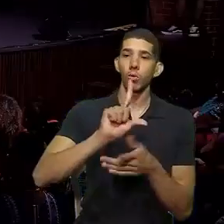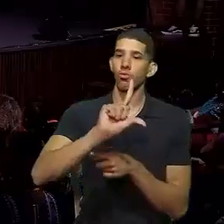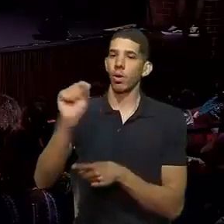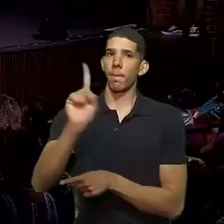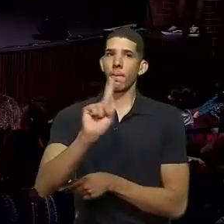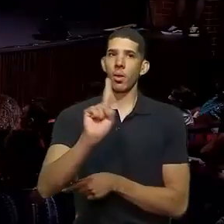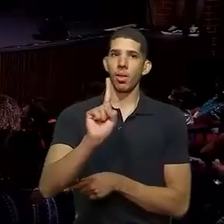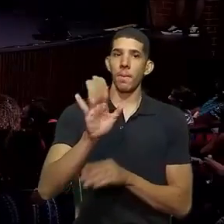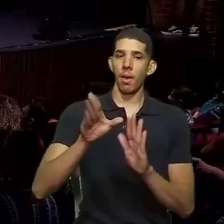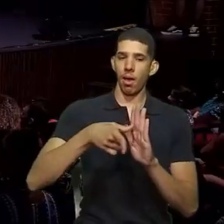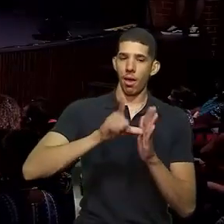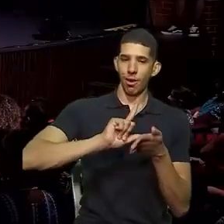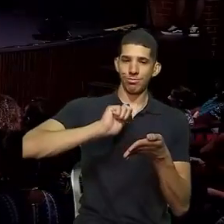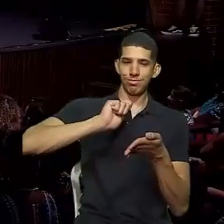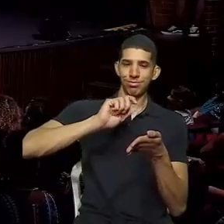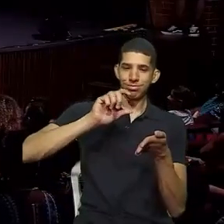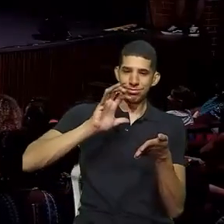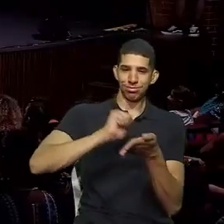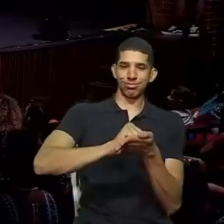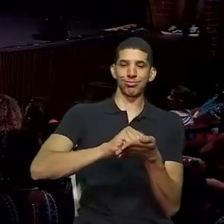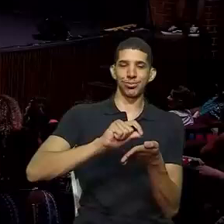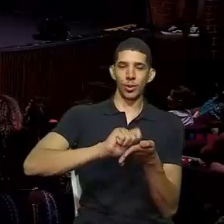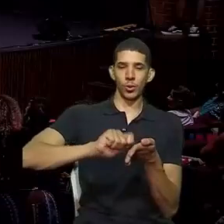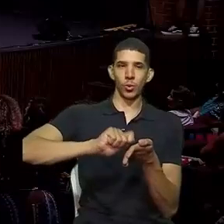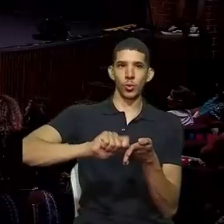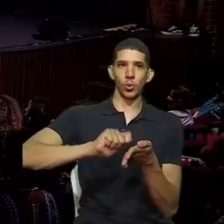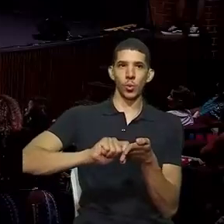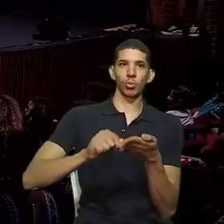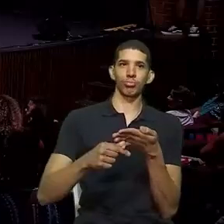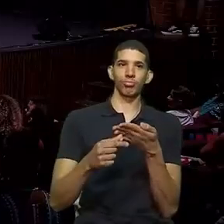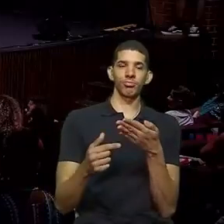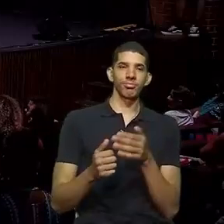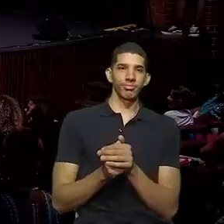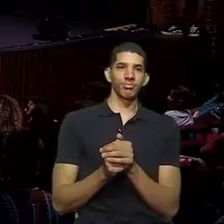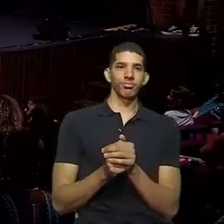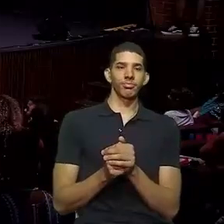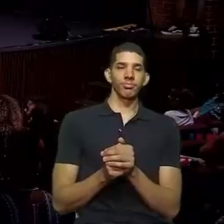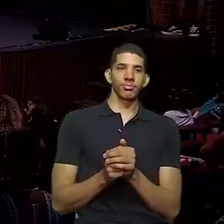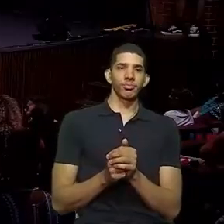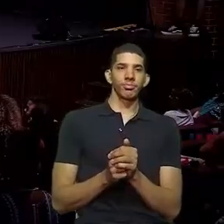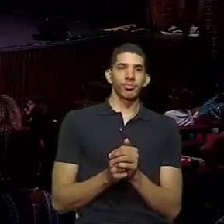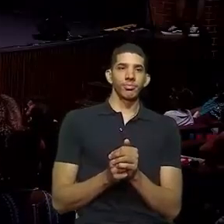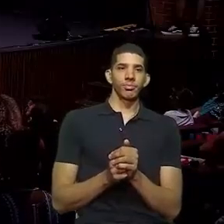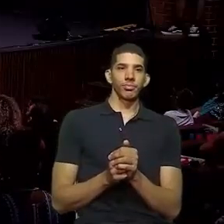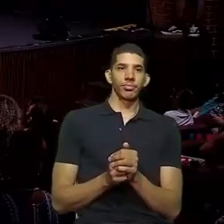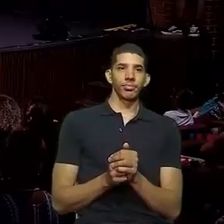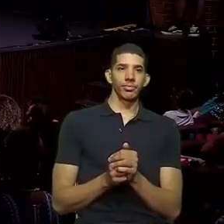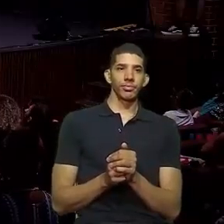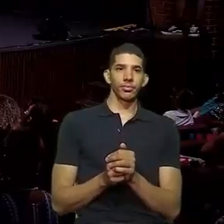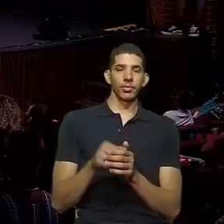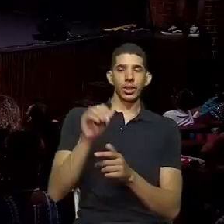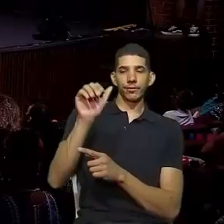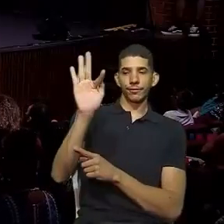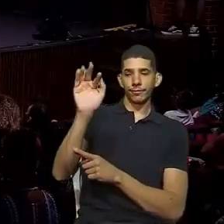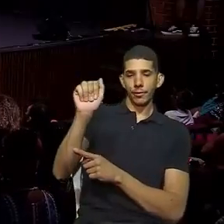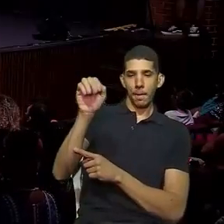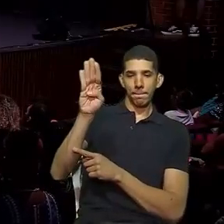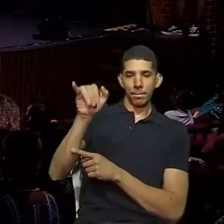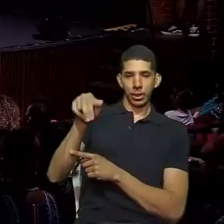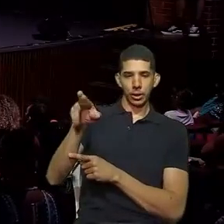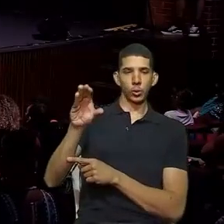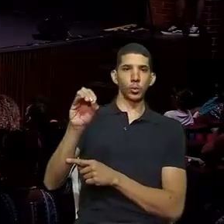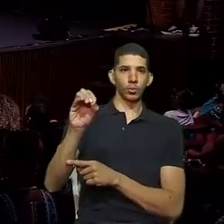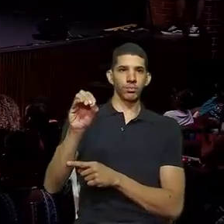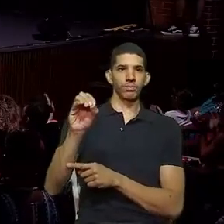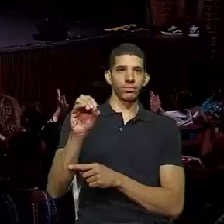Rosinha. Obrigada, Conceição. Na livraria. E, Fabiano, prazer imenso estar aqui com você. É isso,